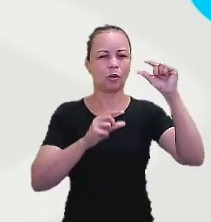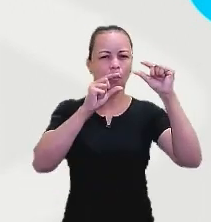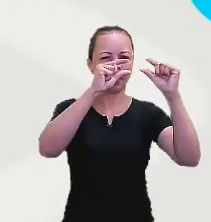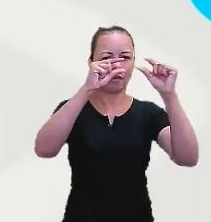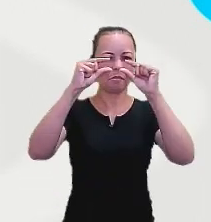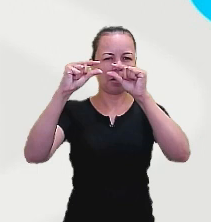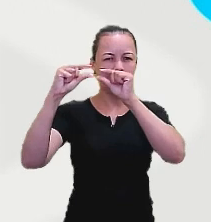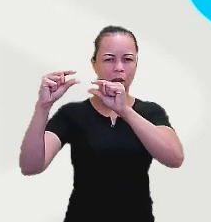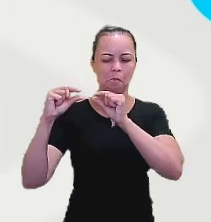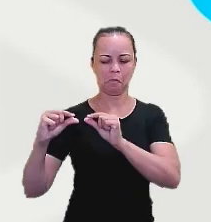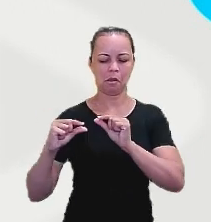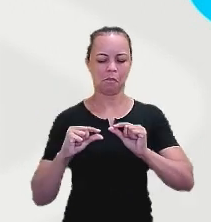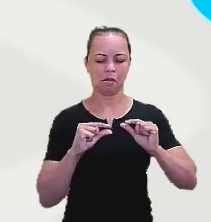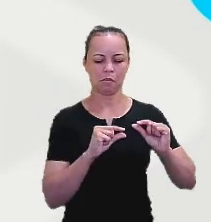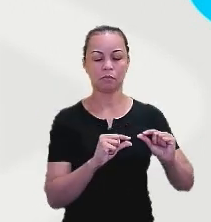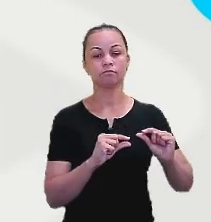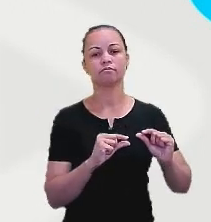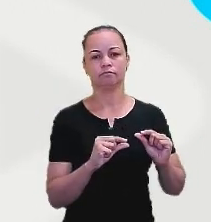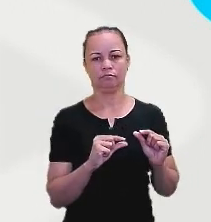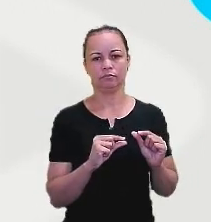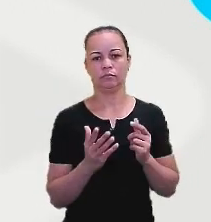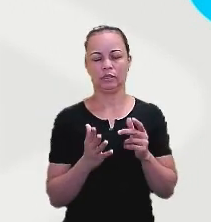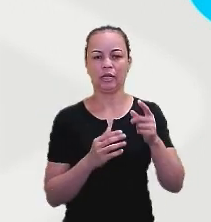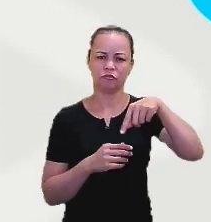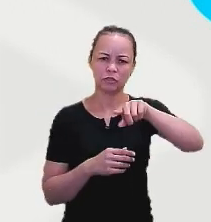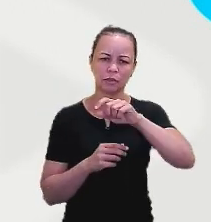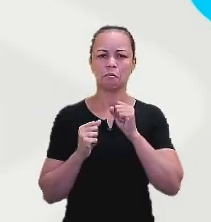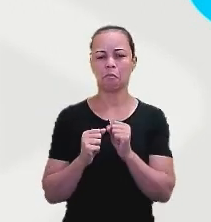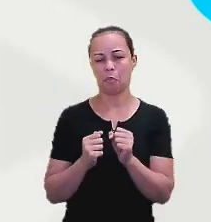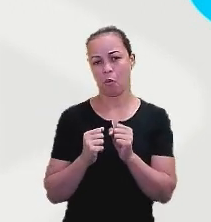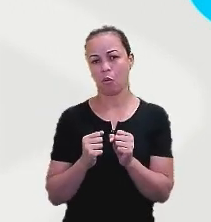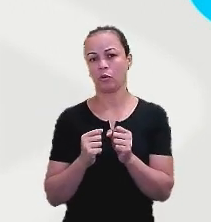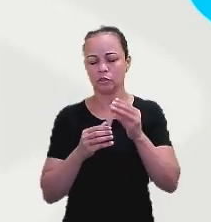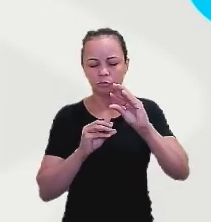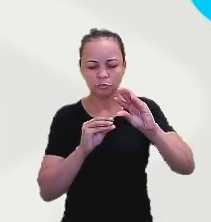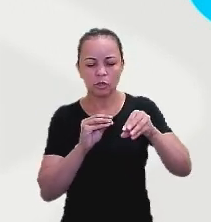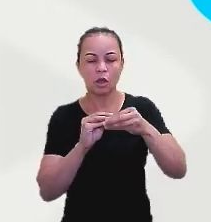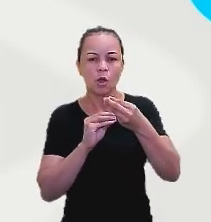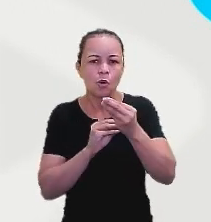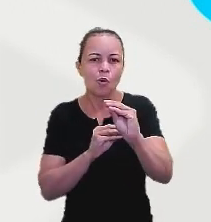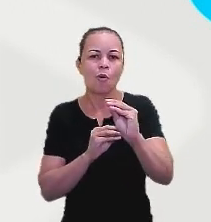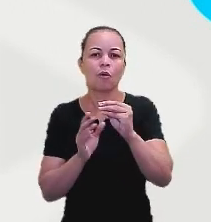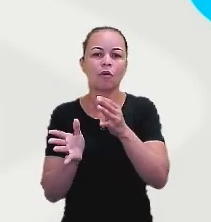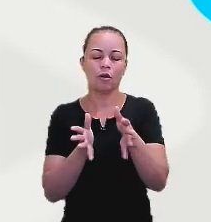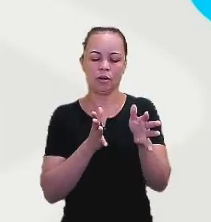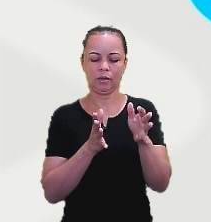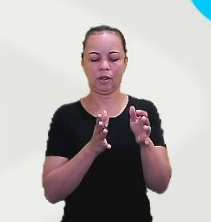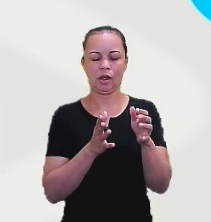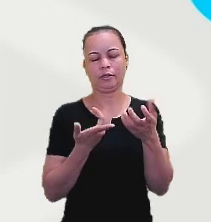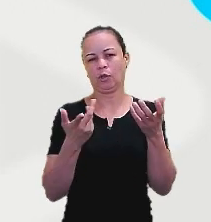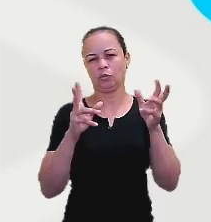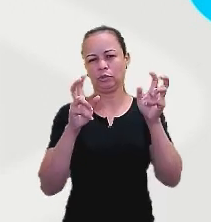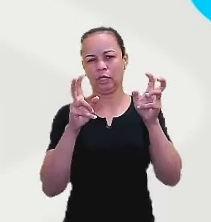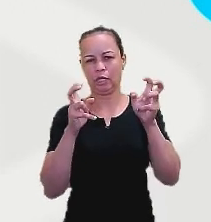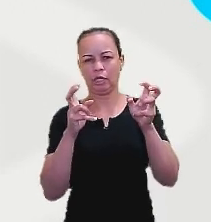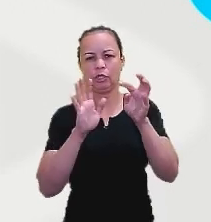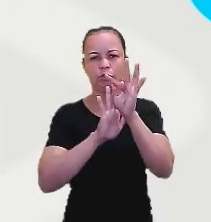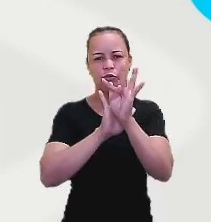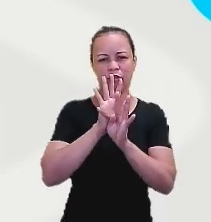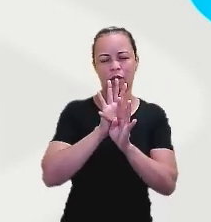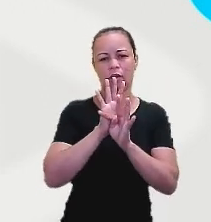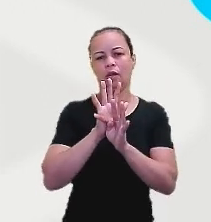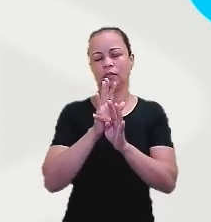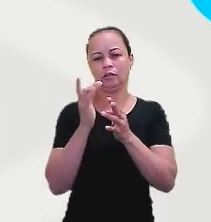retângulos menores. E aí você pode colocar. O texto fala desse tema principal, mas dentro desse tema